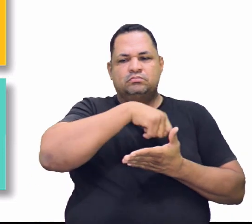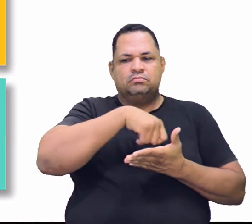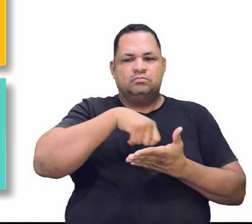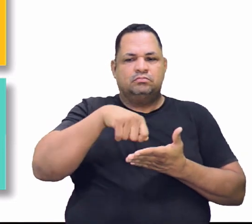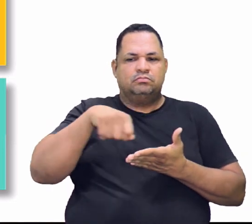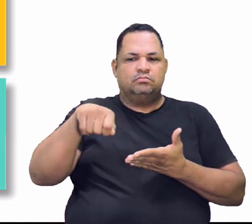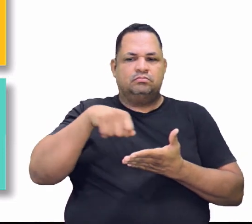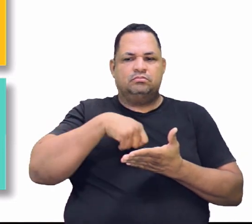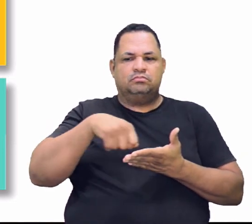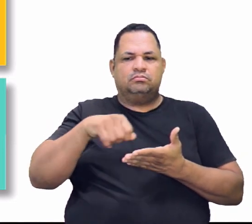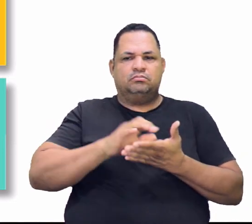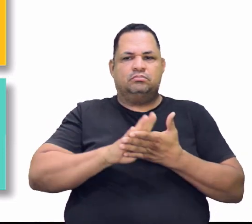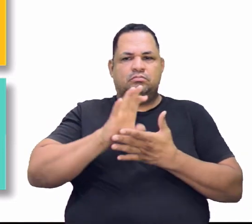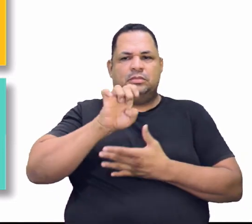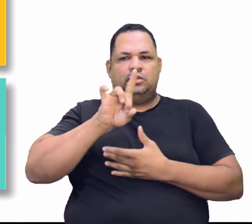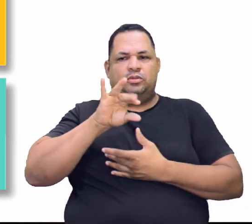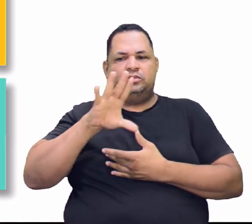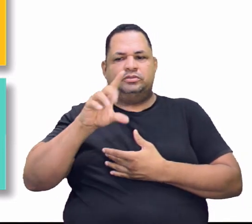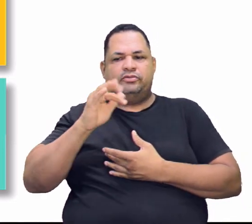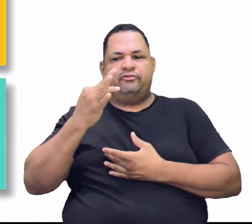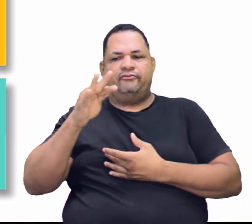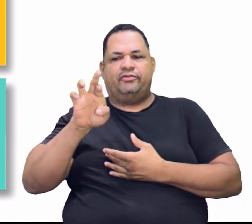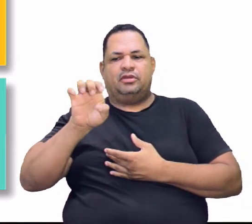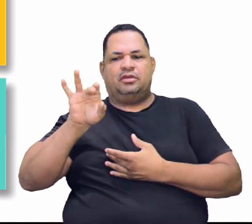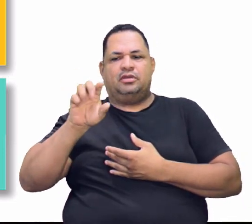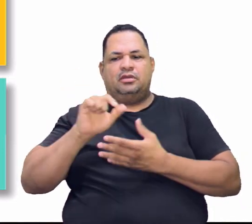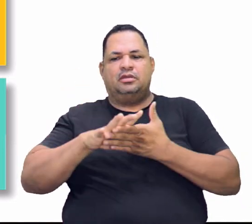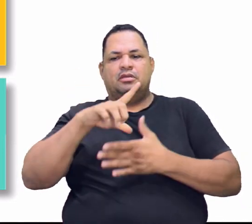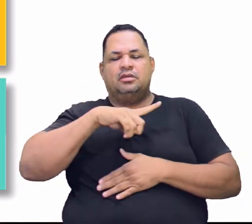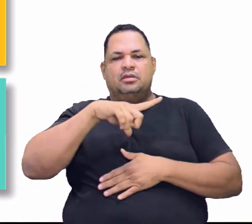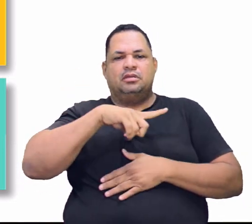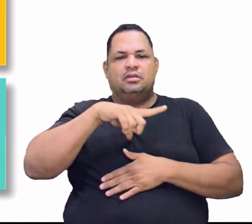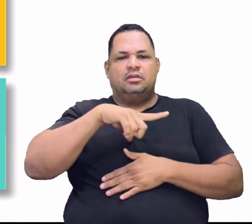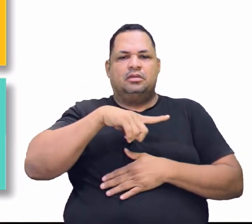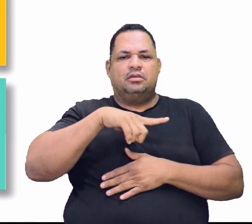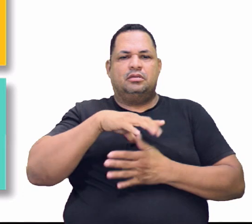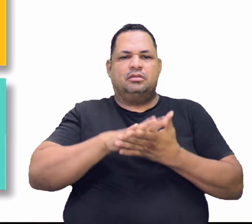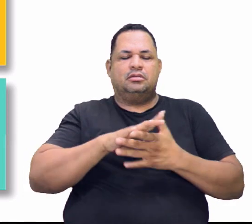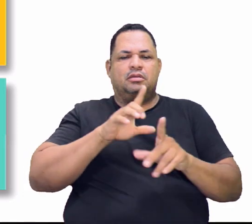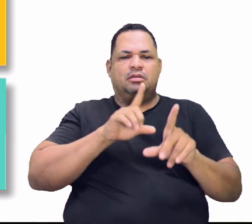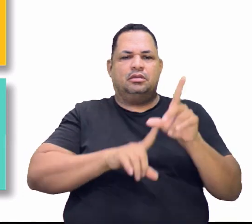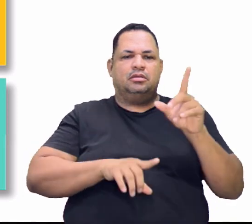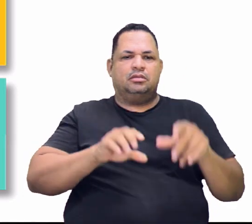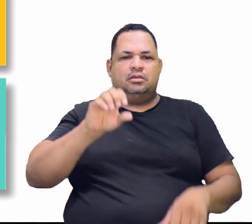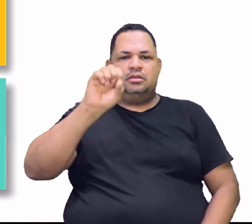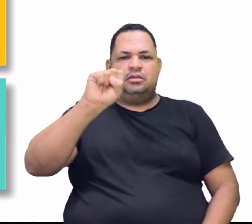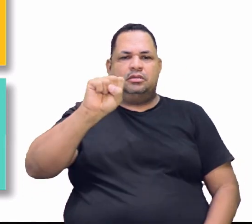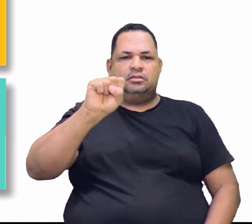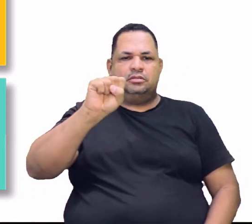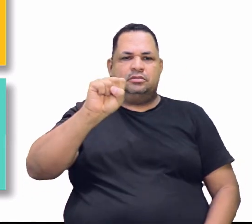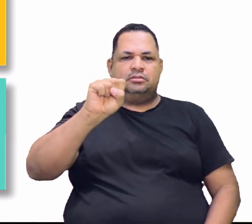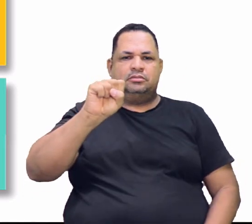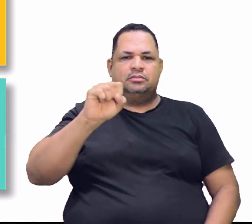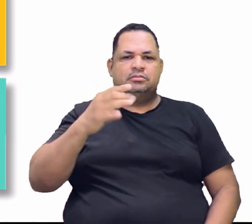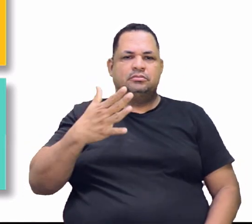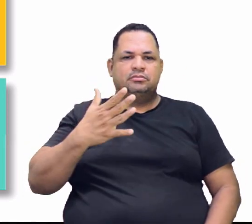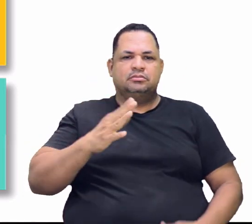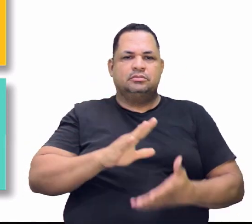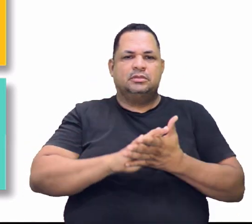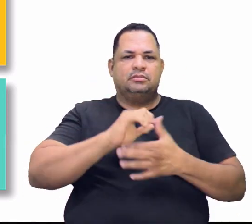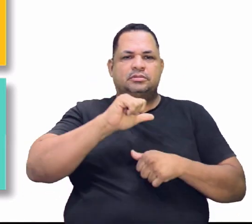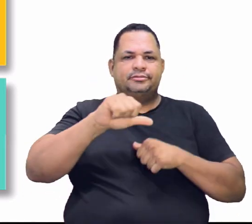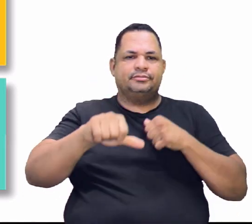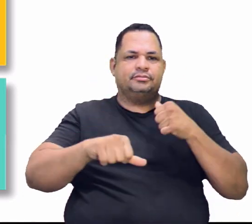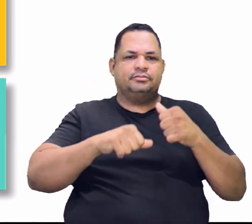escrita do Aloísio Ferreira que tem ele como a letra S. E aí eu acabei